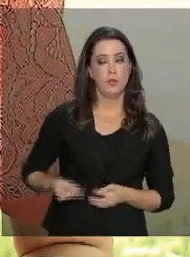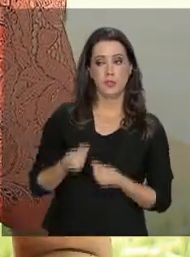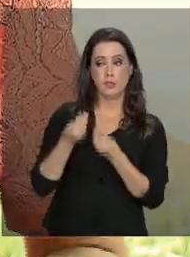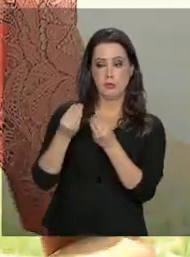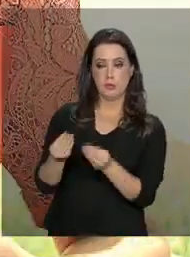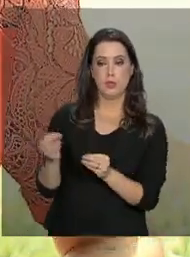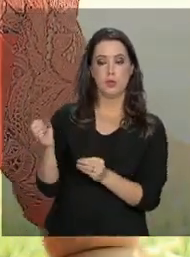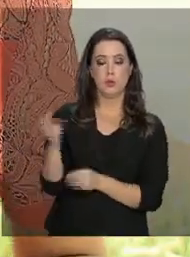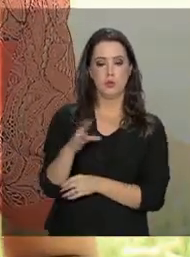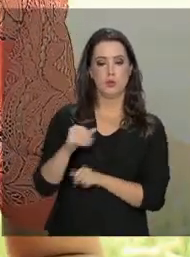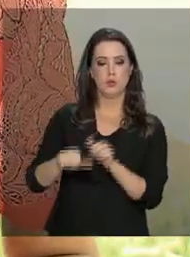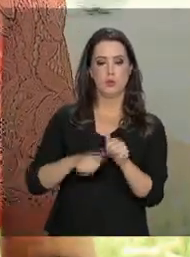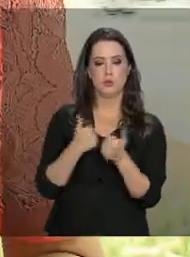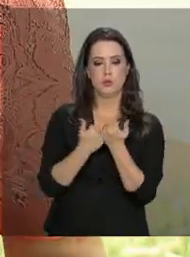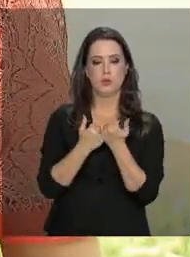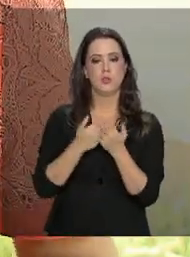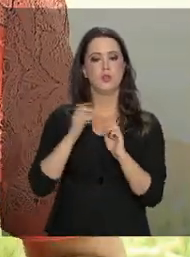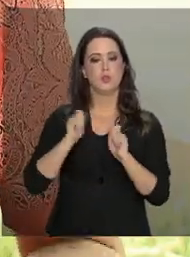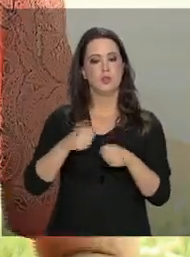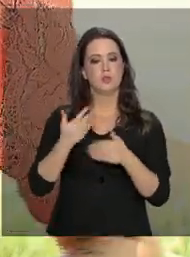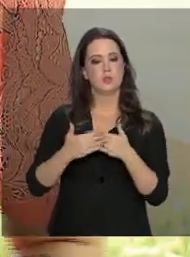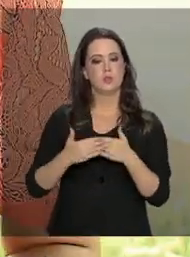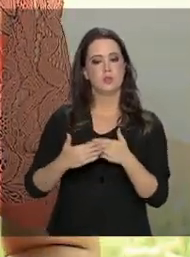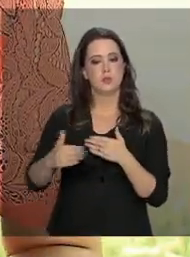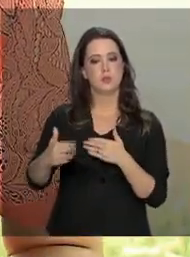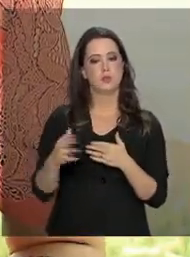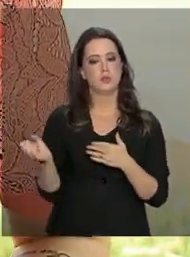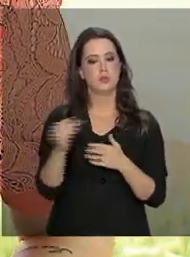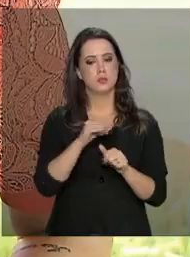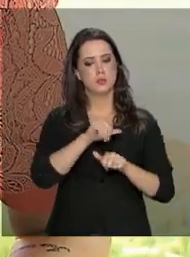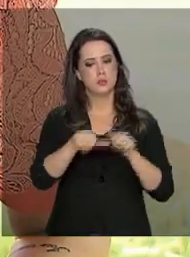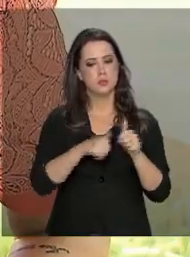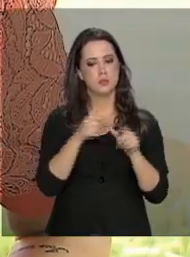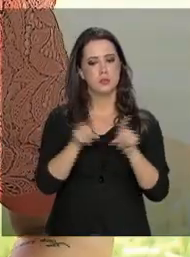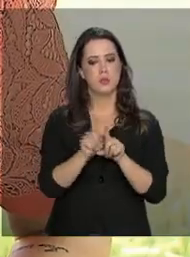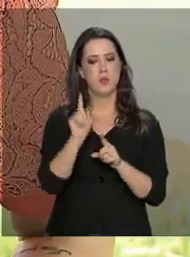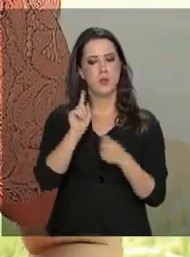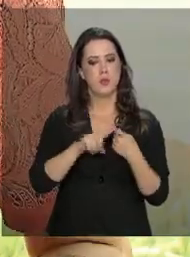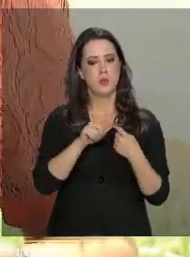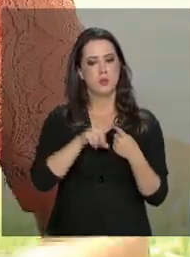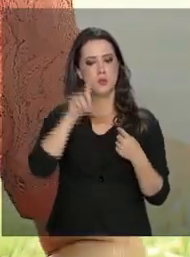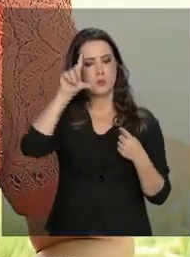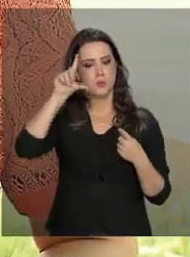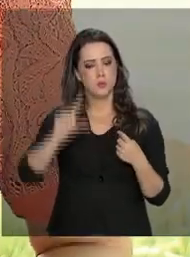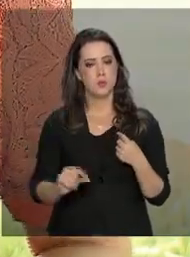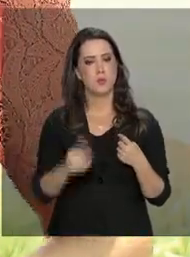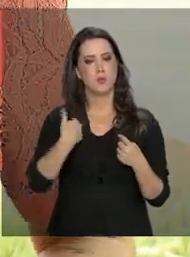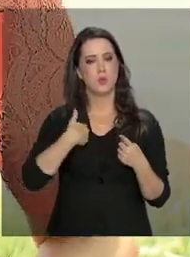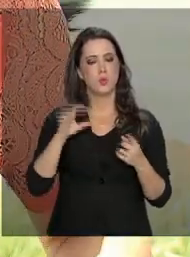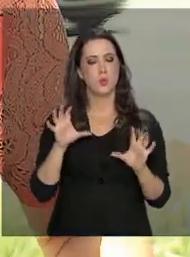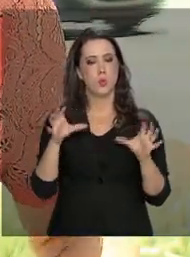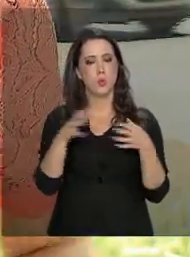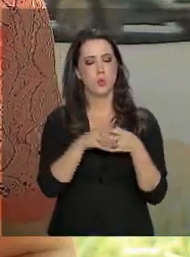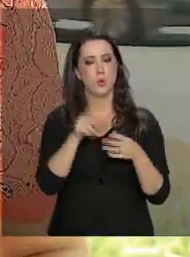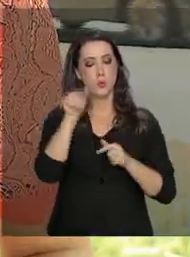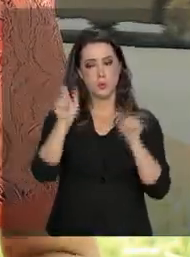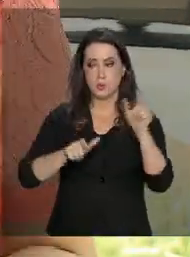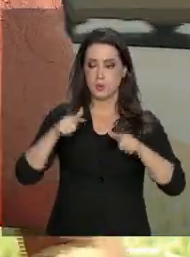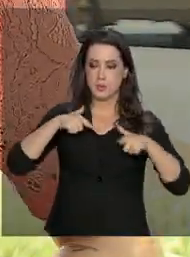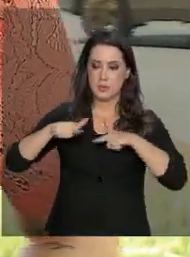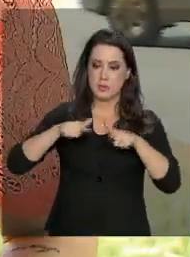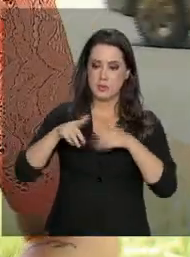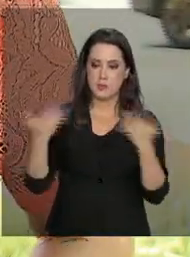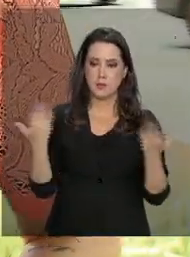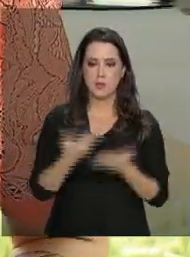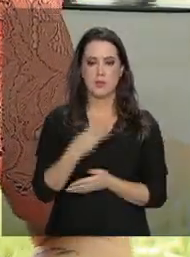para a continuidade das reformas no setor público uma delas é a redução de carreiras no serviço público federal